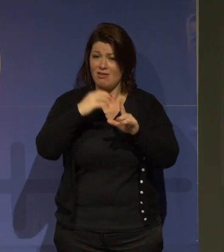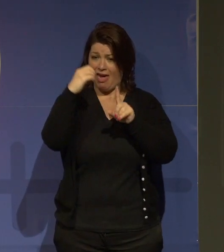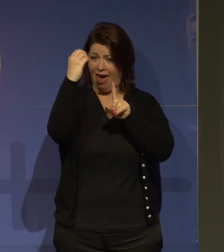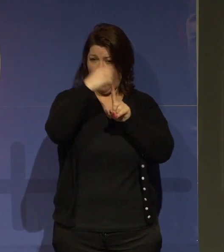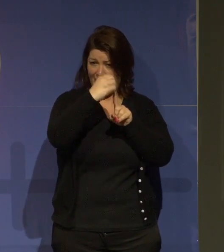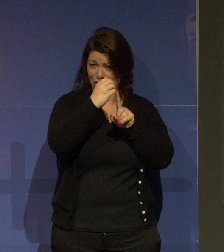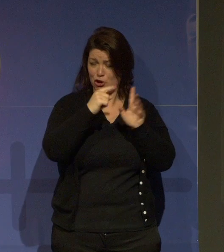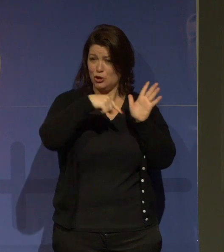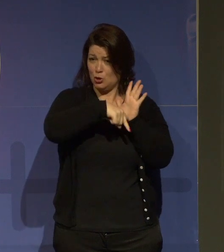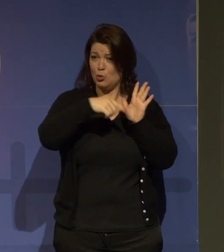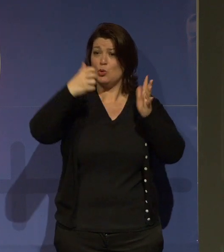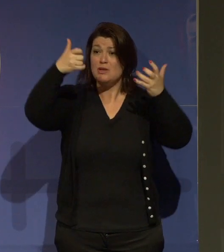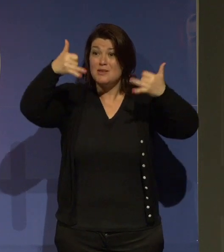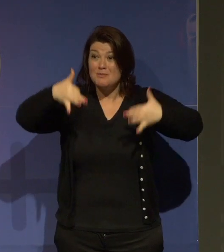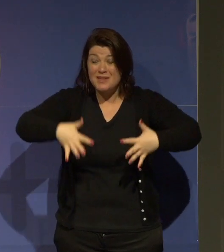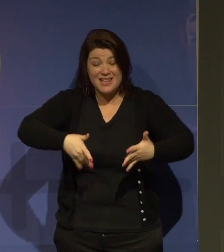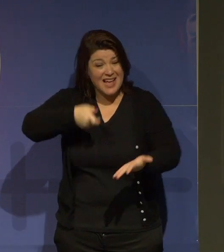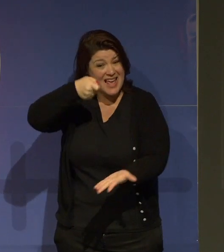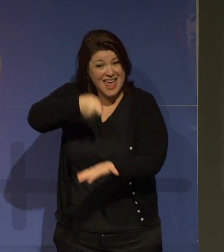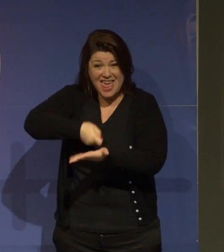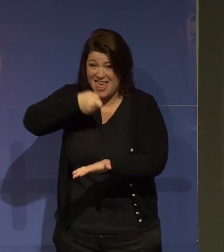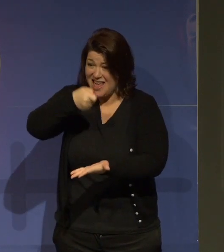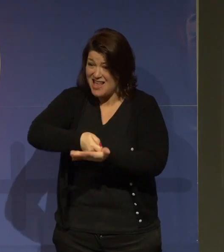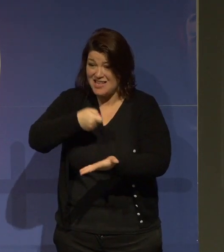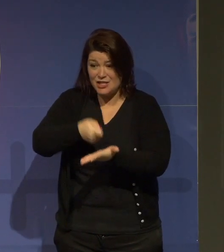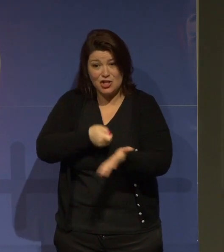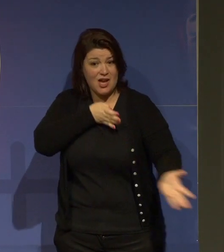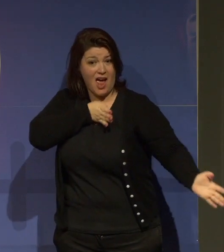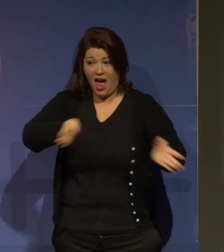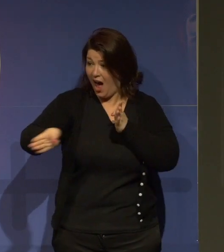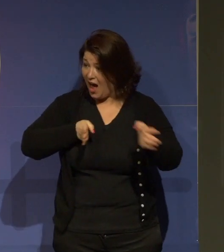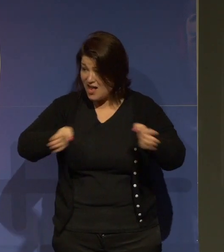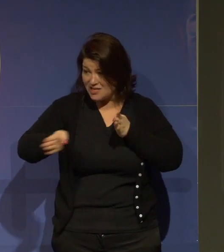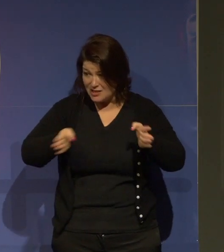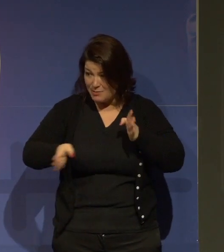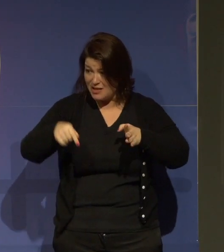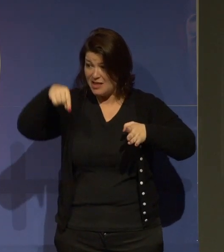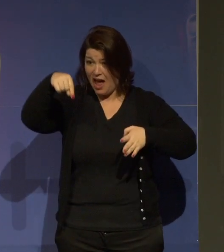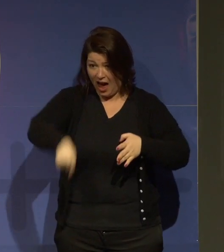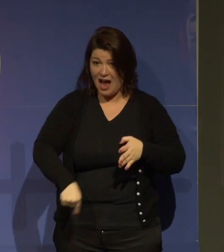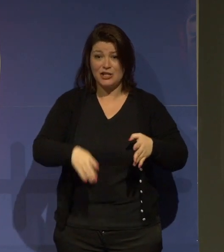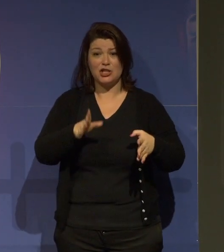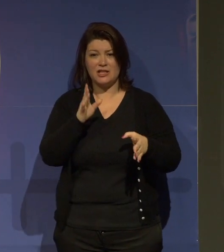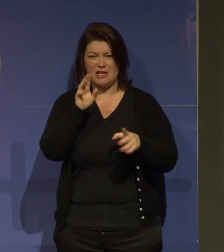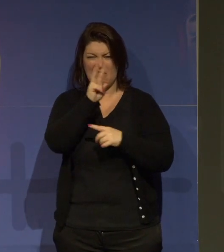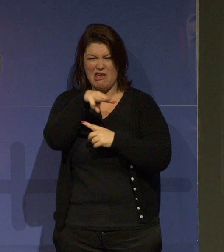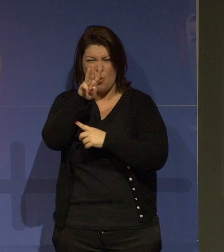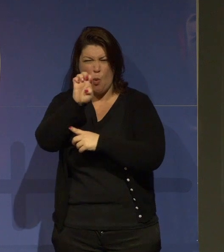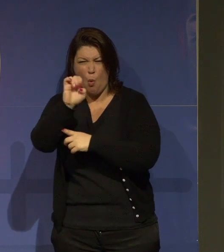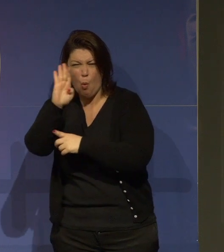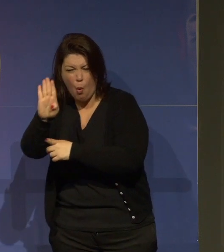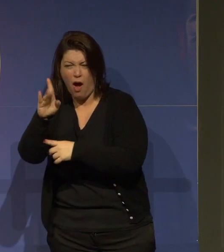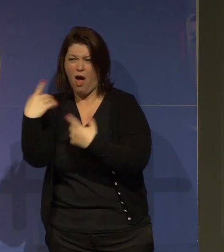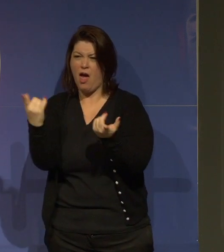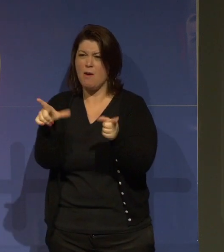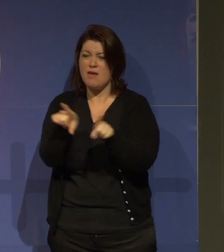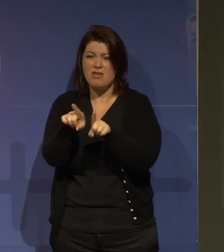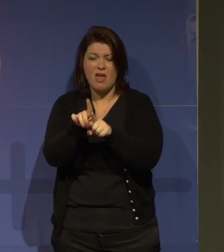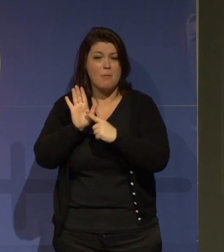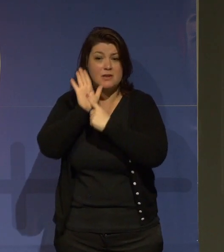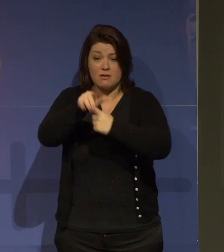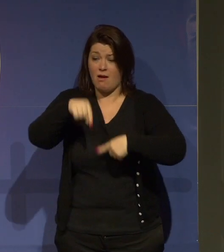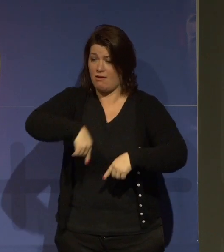específico para exigir a acessibilidade nas páginas web de organizações que têm representação no